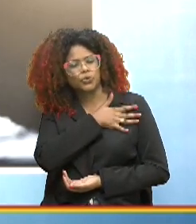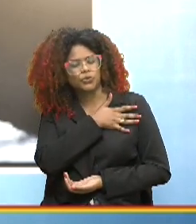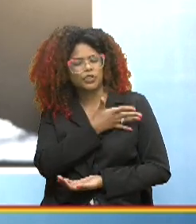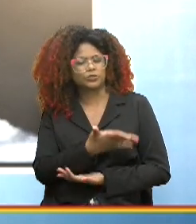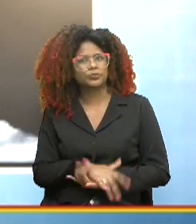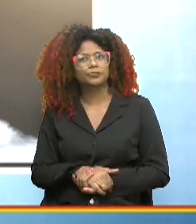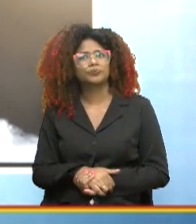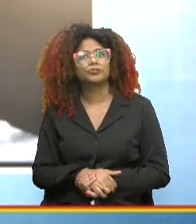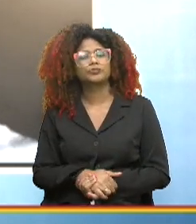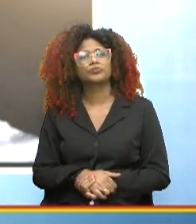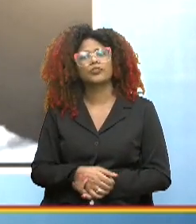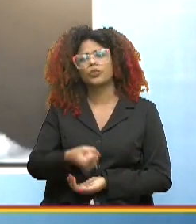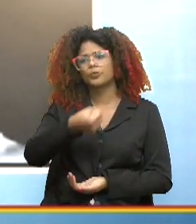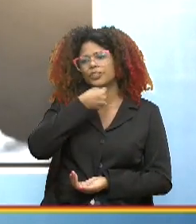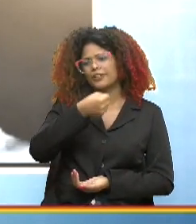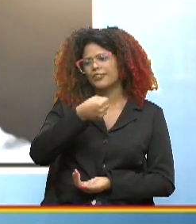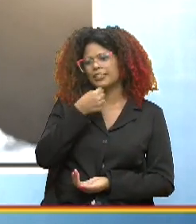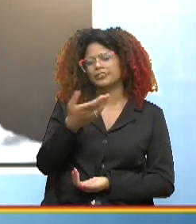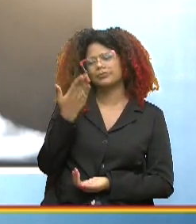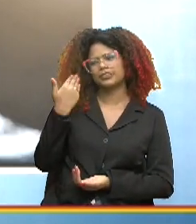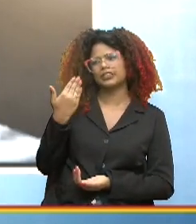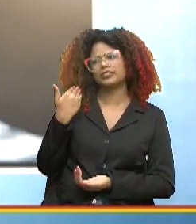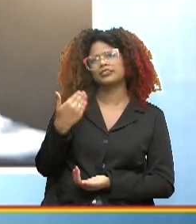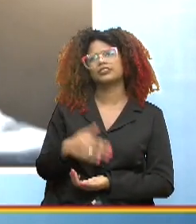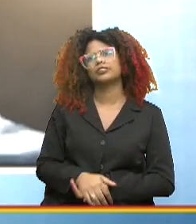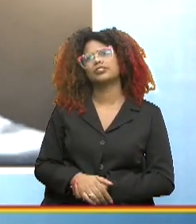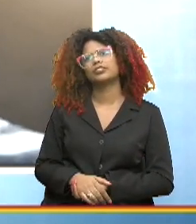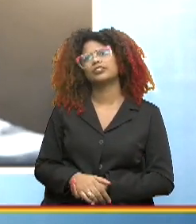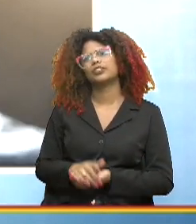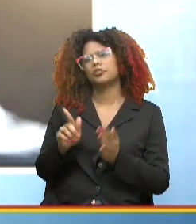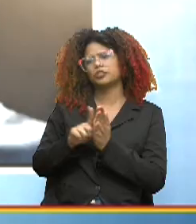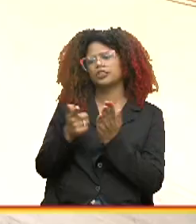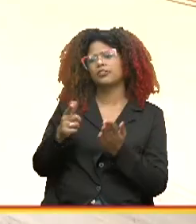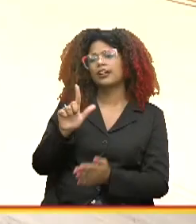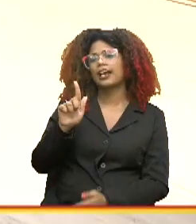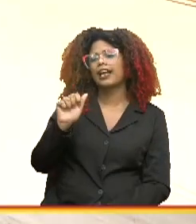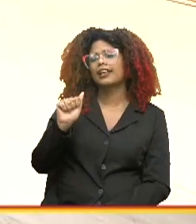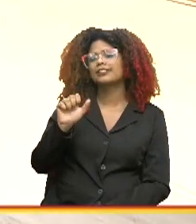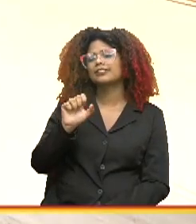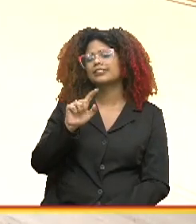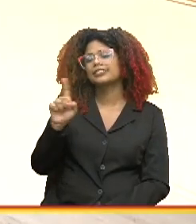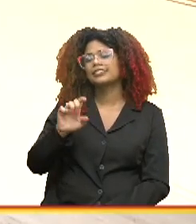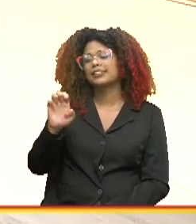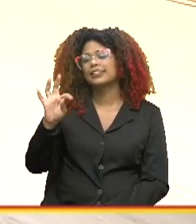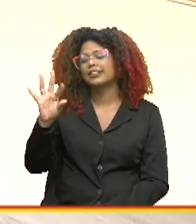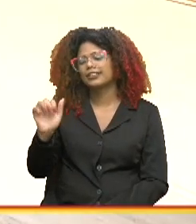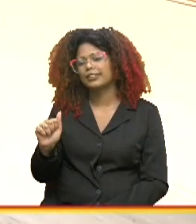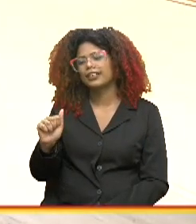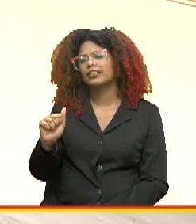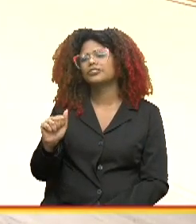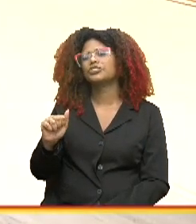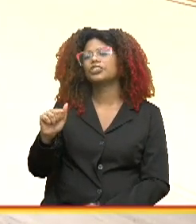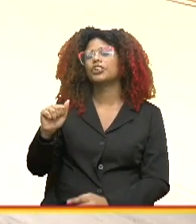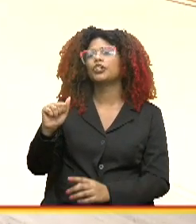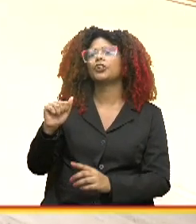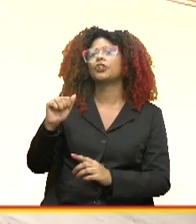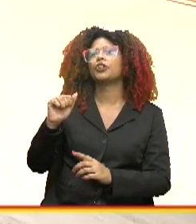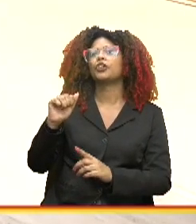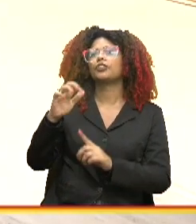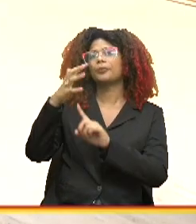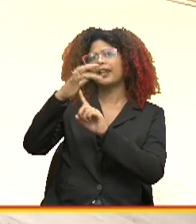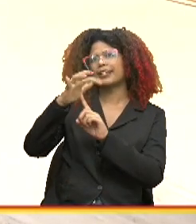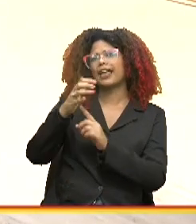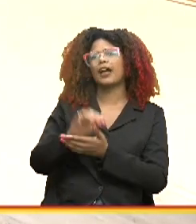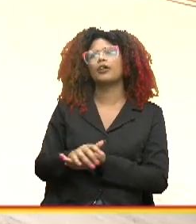eu dei uma entrevista uma vez para o jornal Gazeta de Curitiba porque lá o juiz queria que